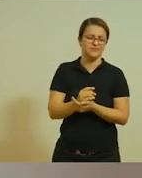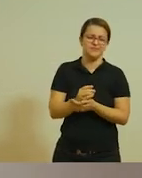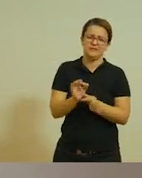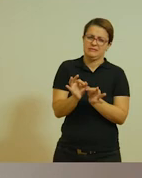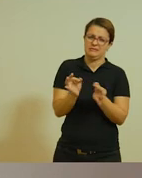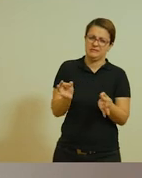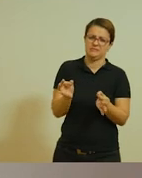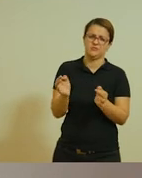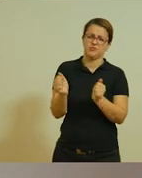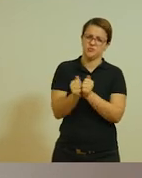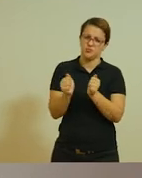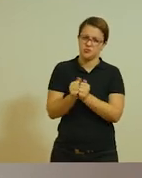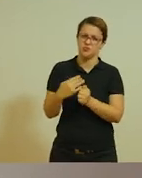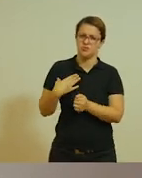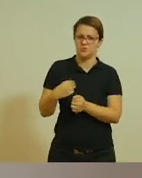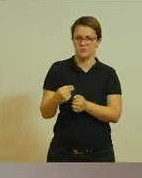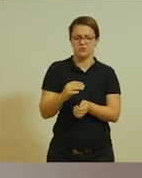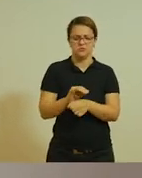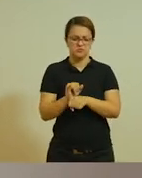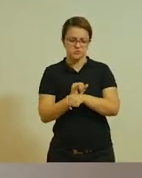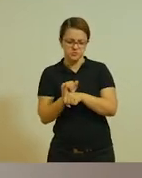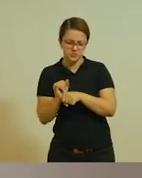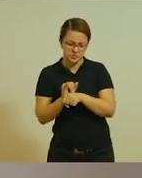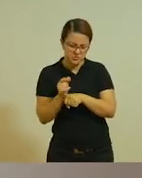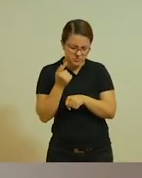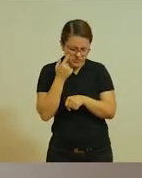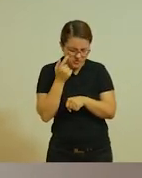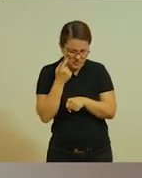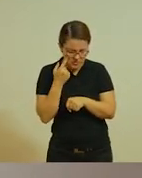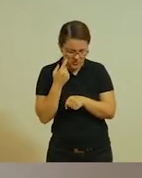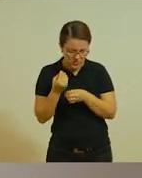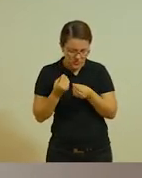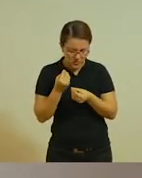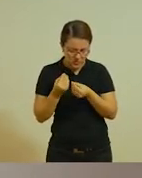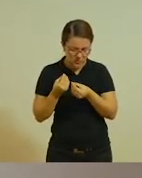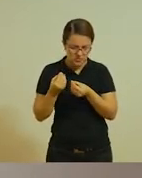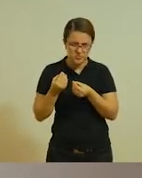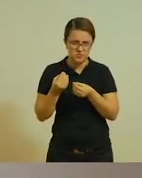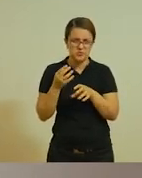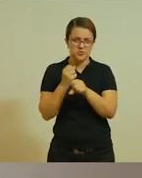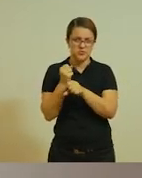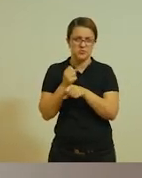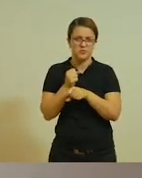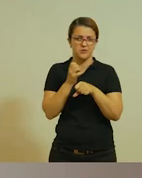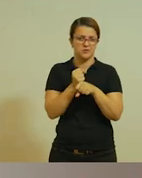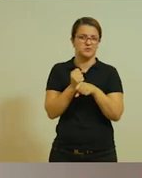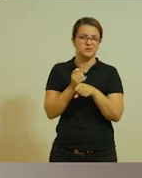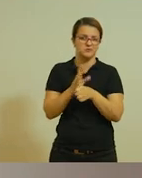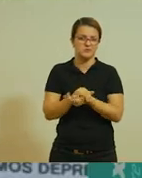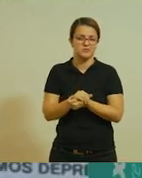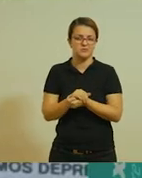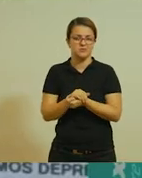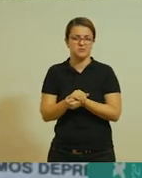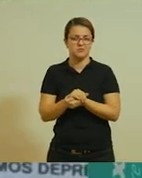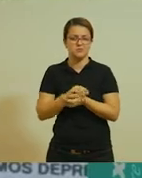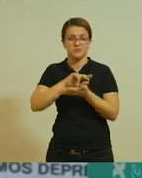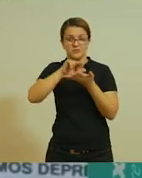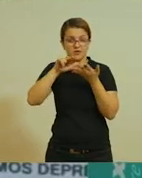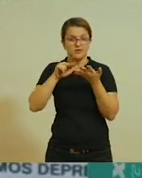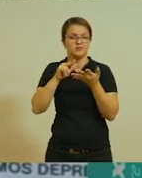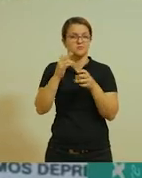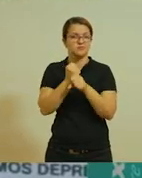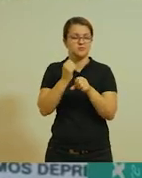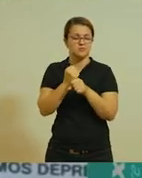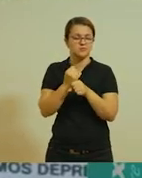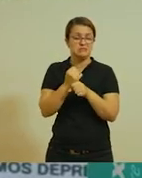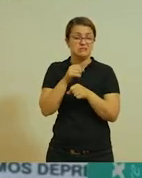com seus filhos, é bem simples. Ele vai ver todas as possibilidades de soma com a quantidade 10. Se a criança